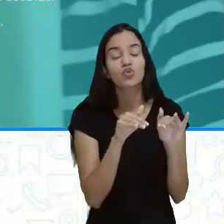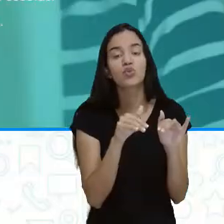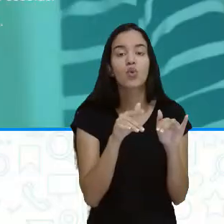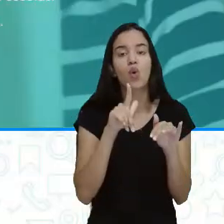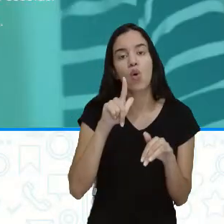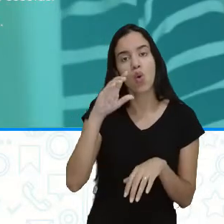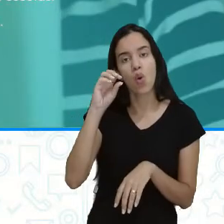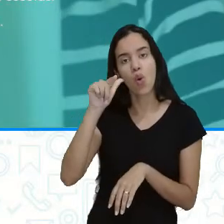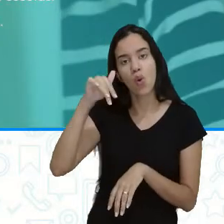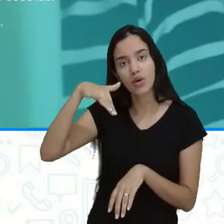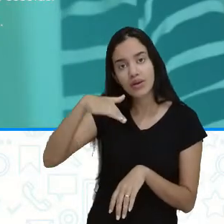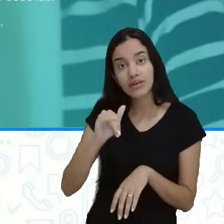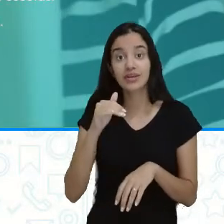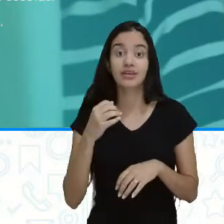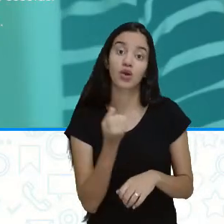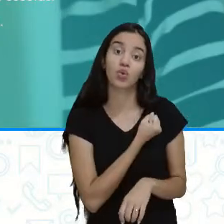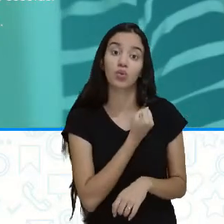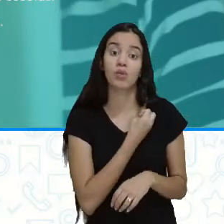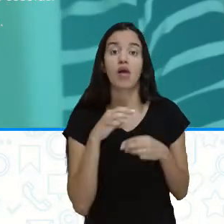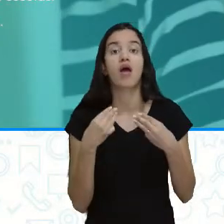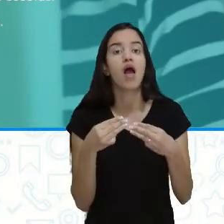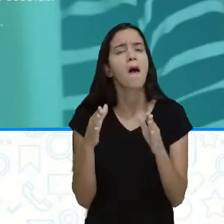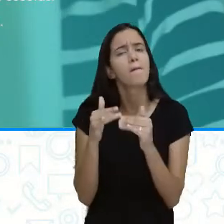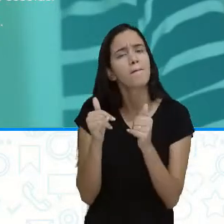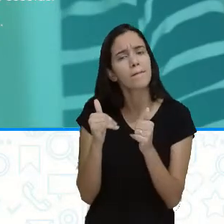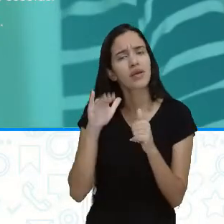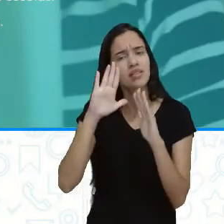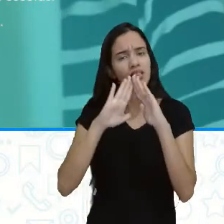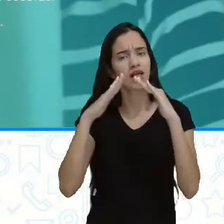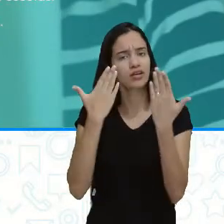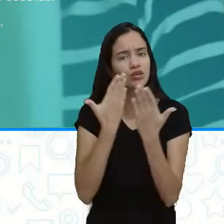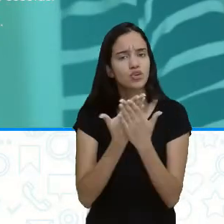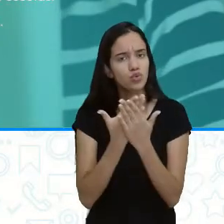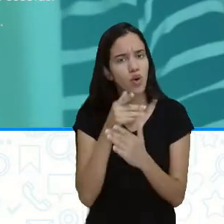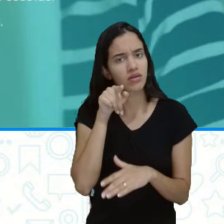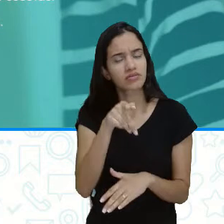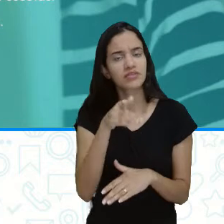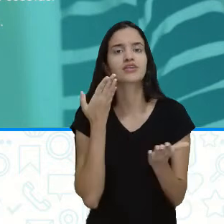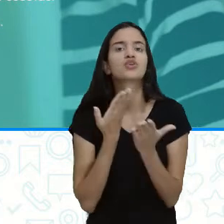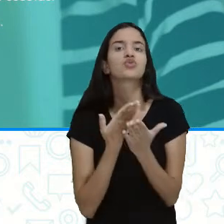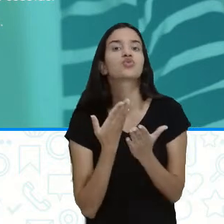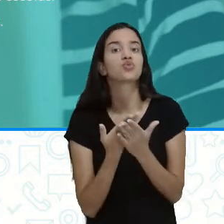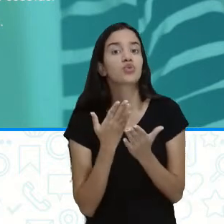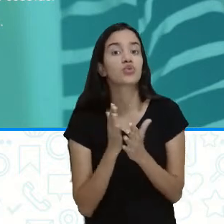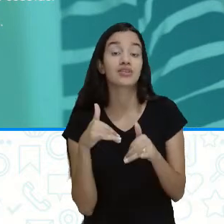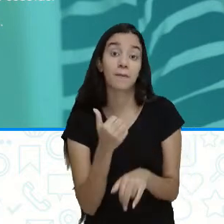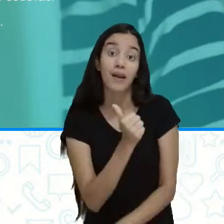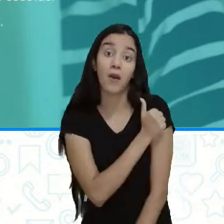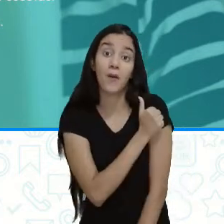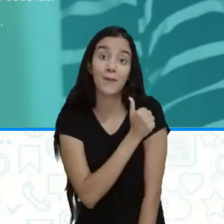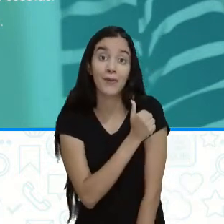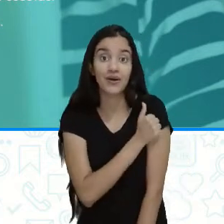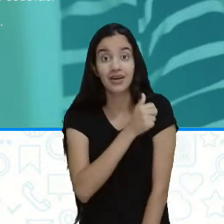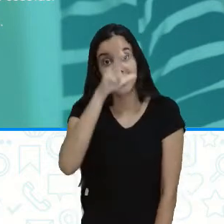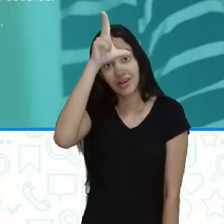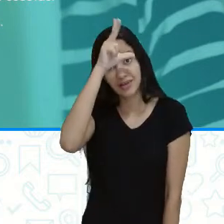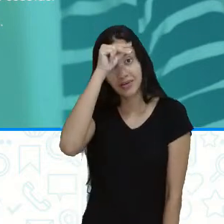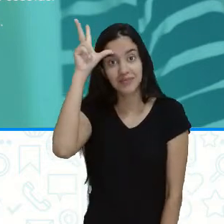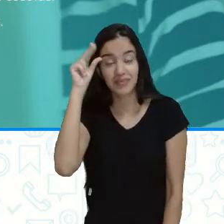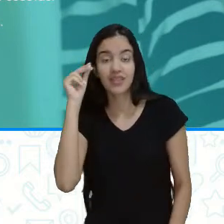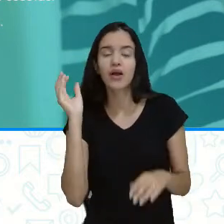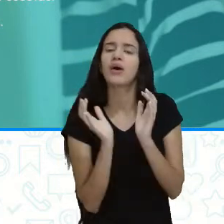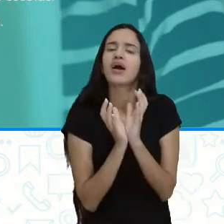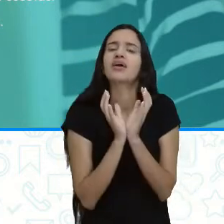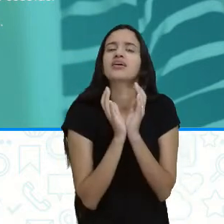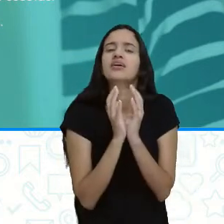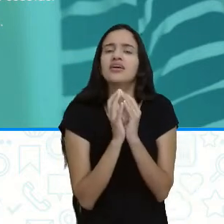sua matrícula. Pede na escola que você estuda, tá, gente? Isso é para os estudantes da Rede Municipal do Recife.